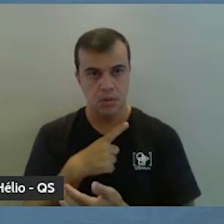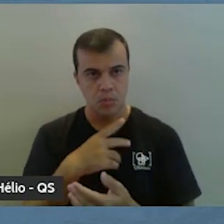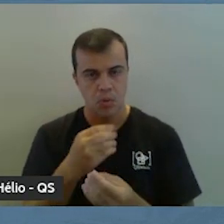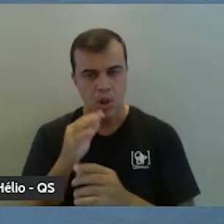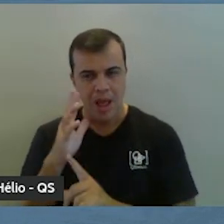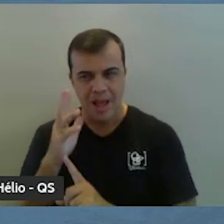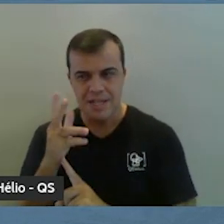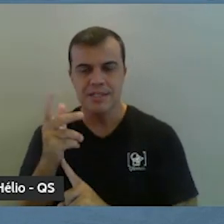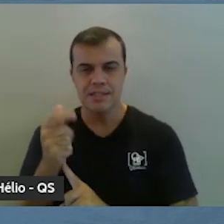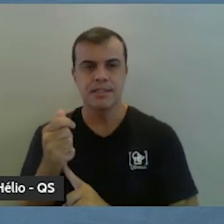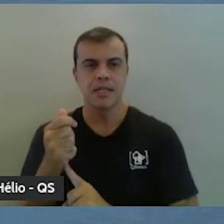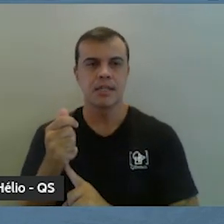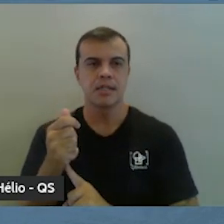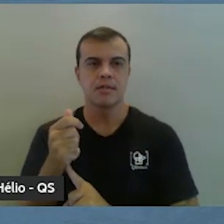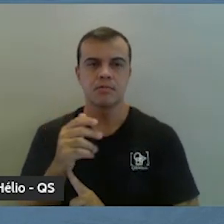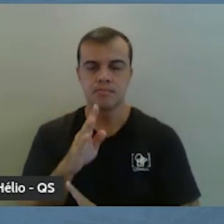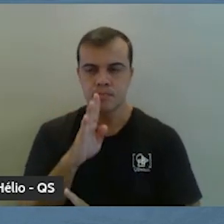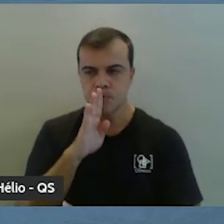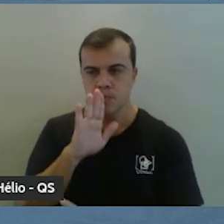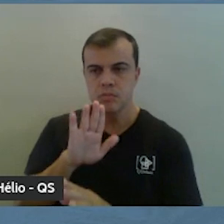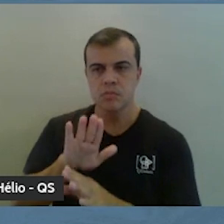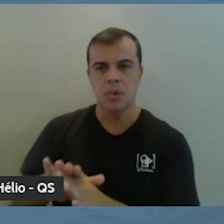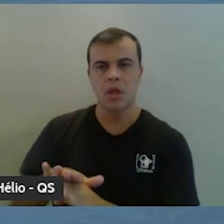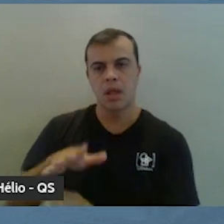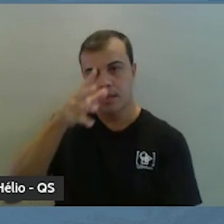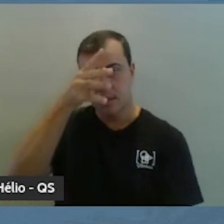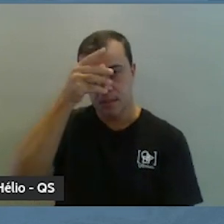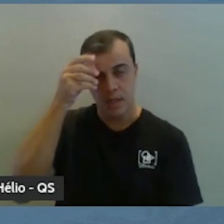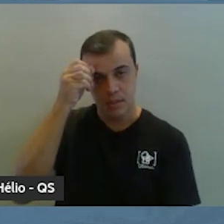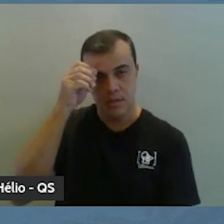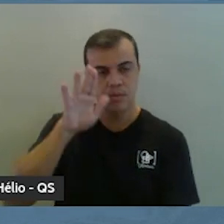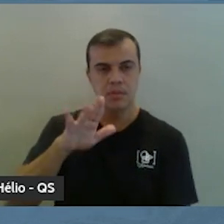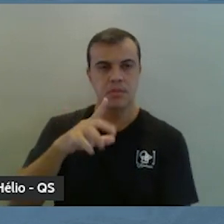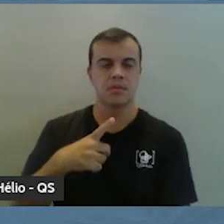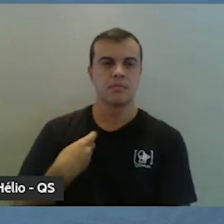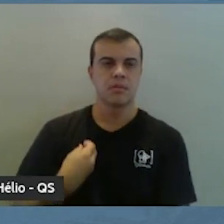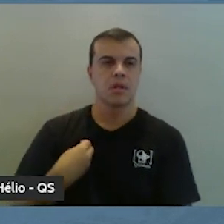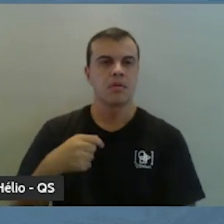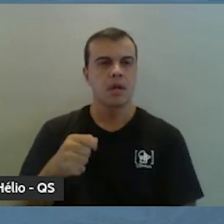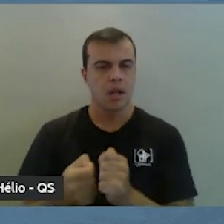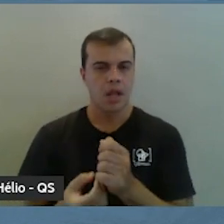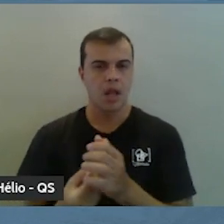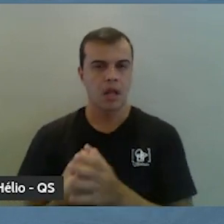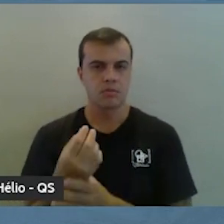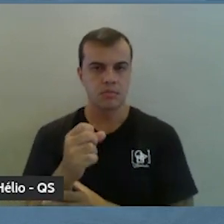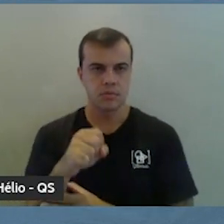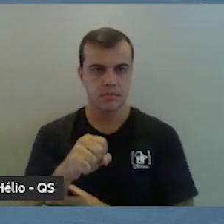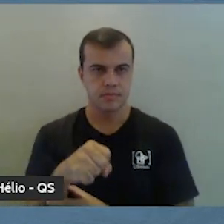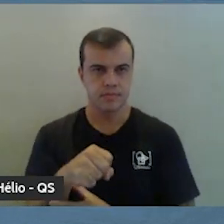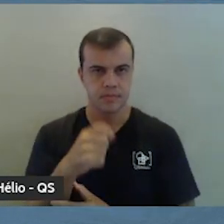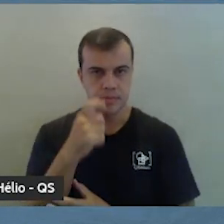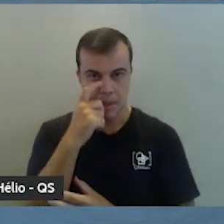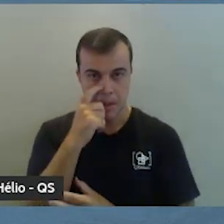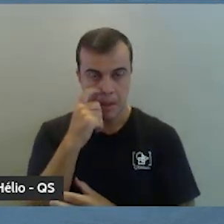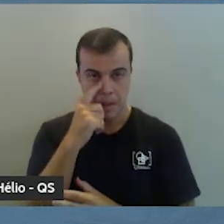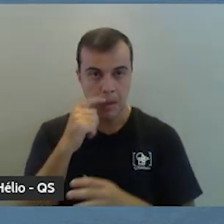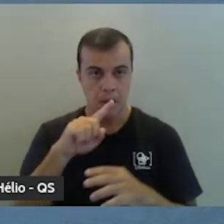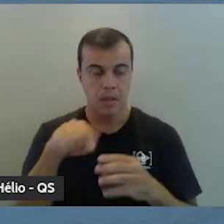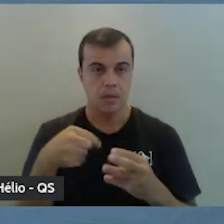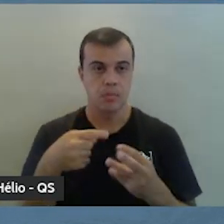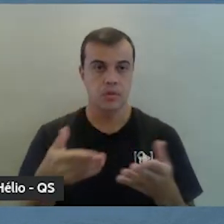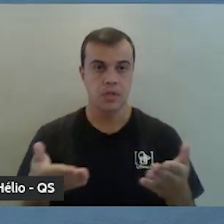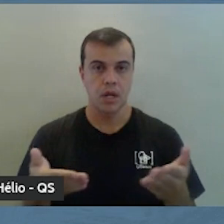artistas que foram silenciados, que foram esquecidos, mas que estavam ali produzindo, sim. E aí a gente